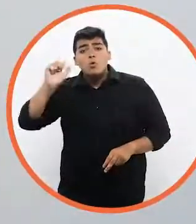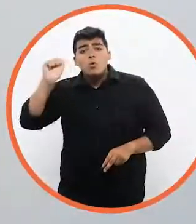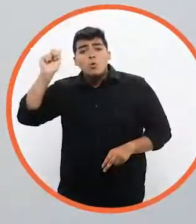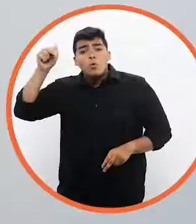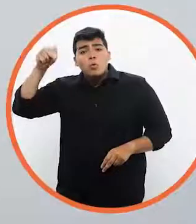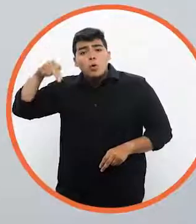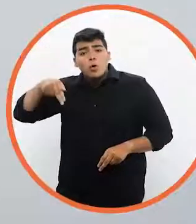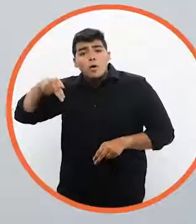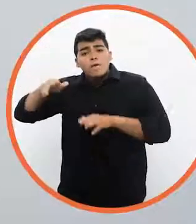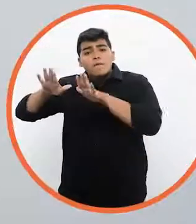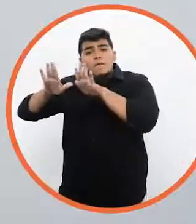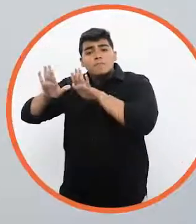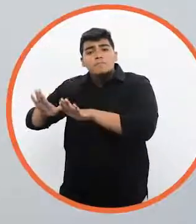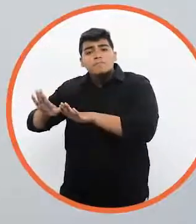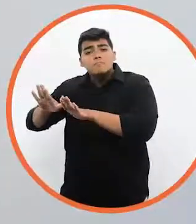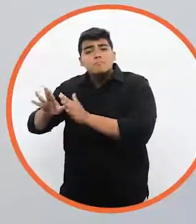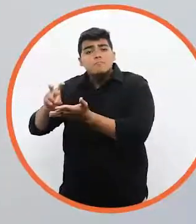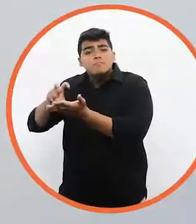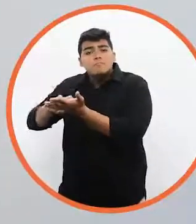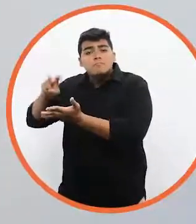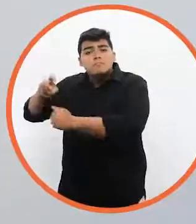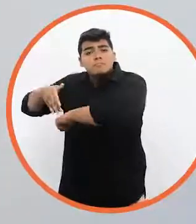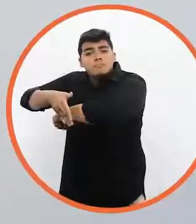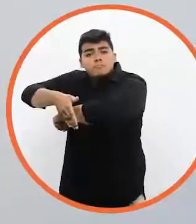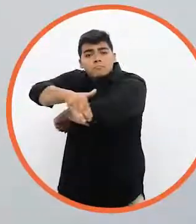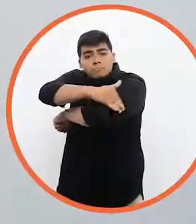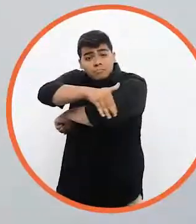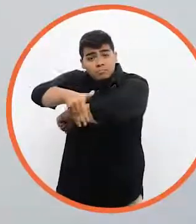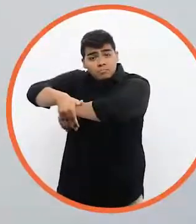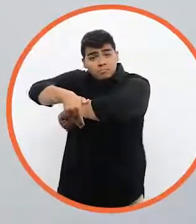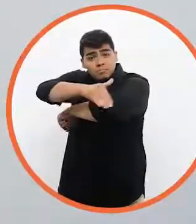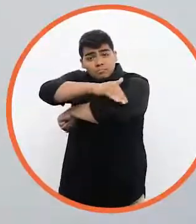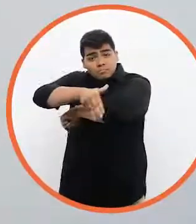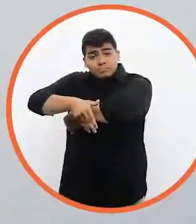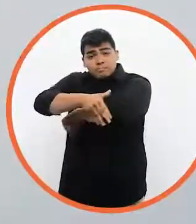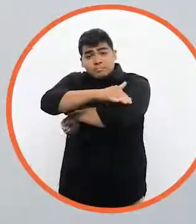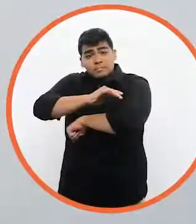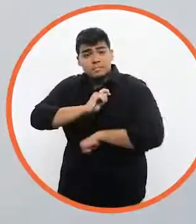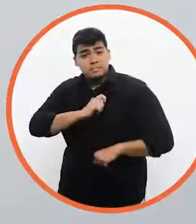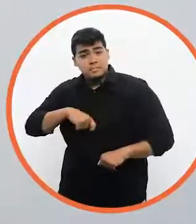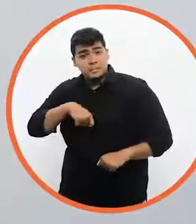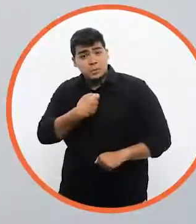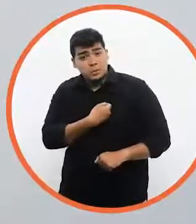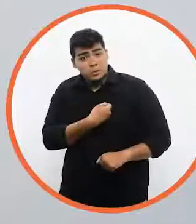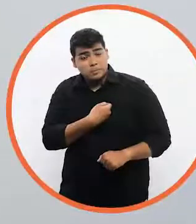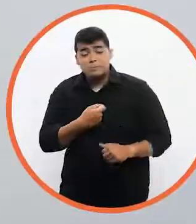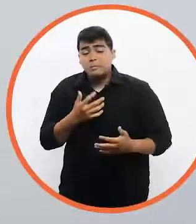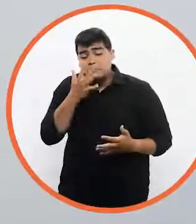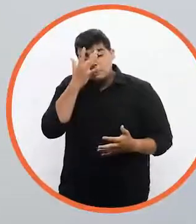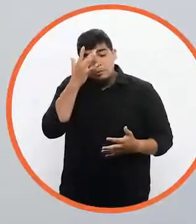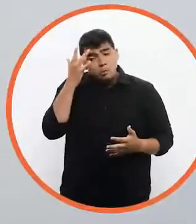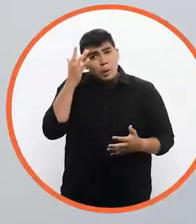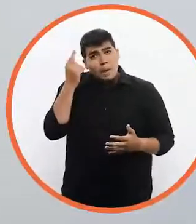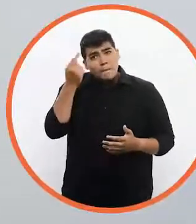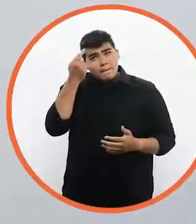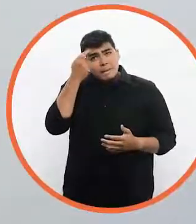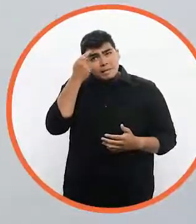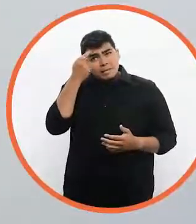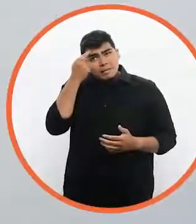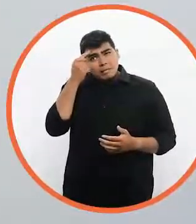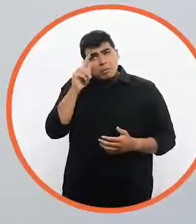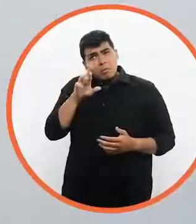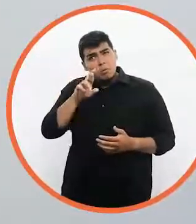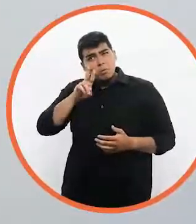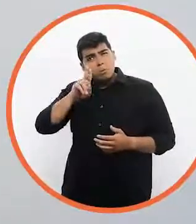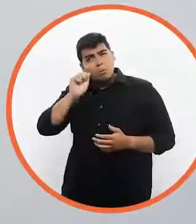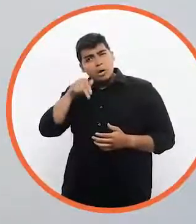em la oficina. Essa pessoa ela pode achar que Juan estava com o carro quebrado e que decidiu levar para consertá-lo, certo?